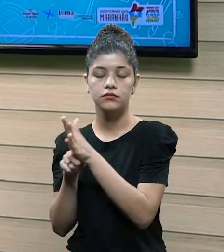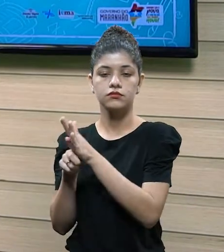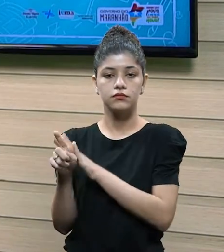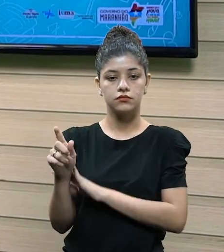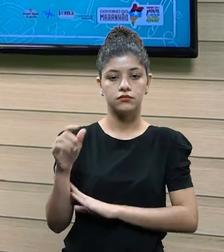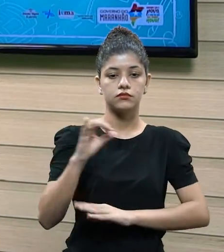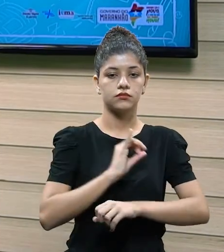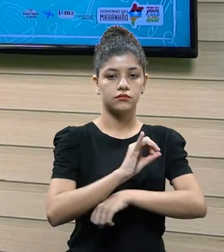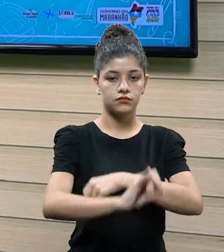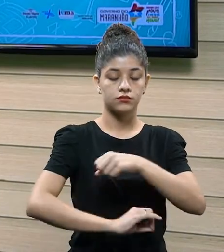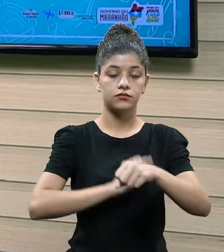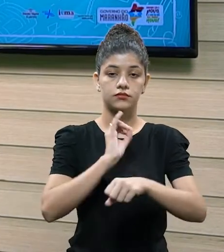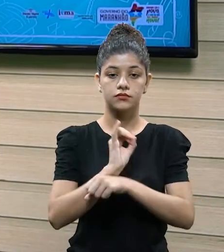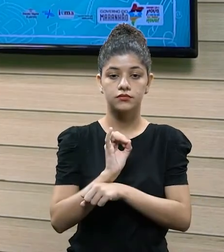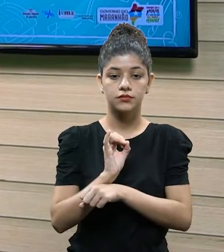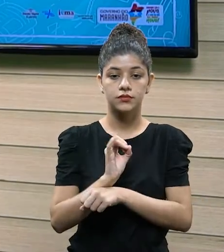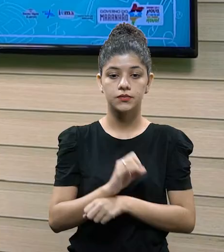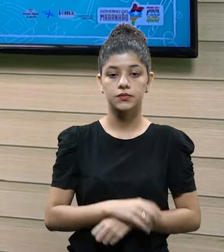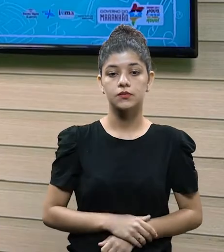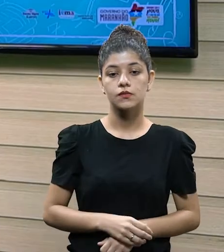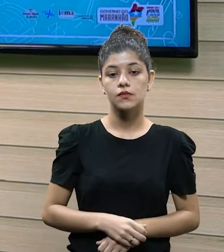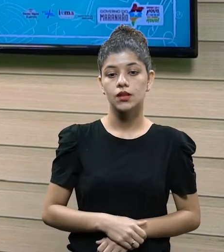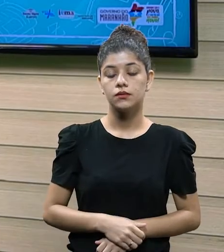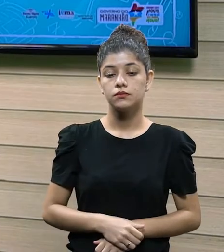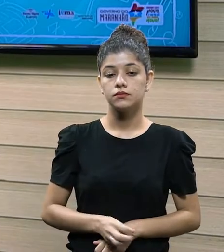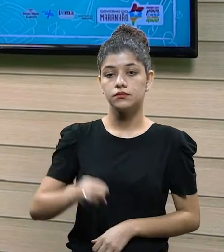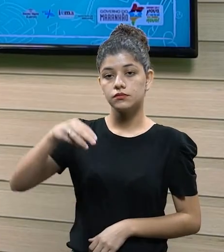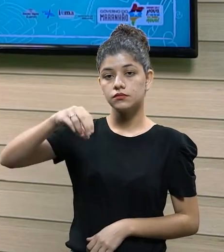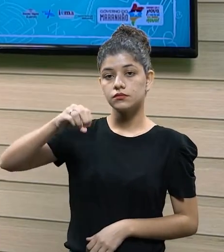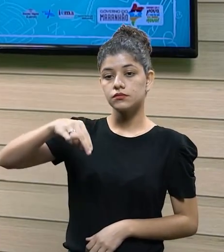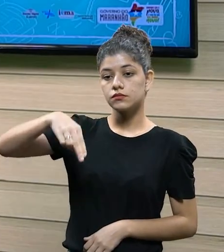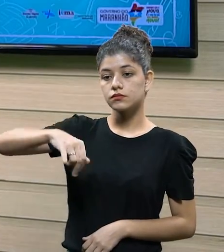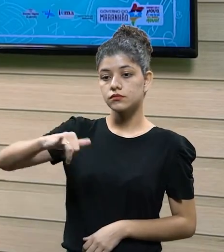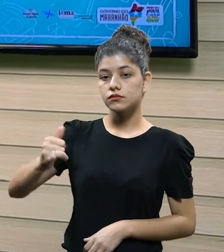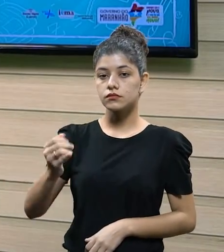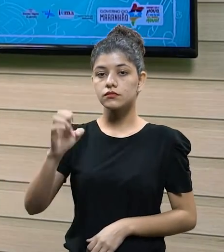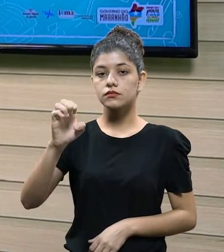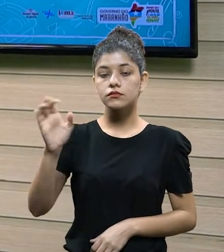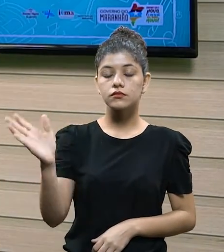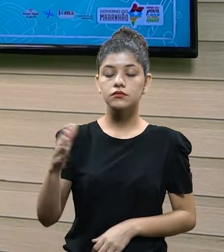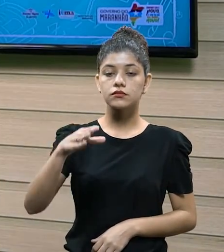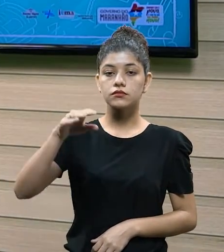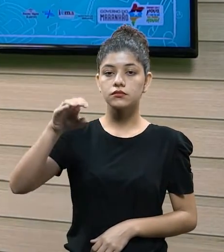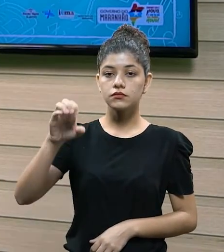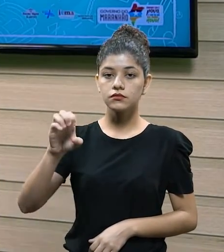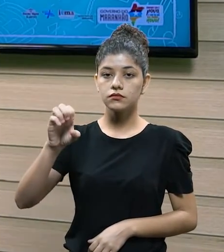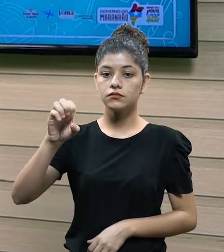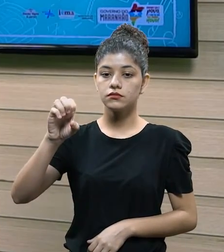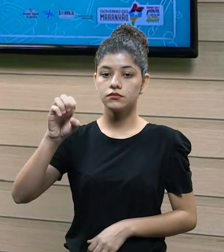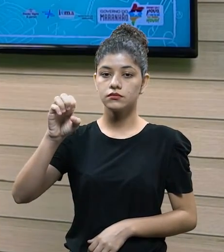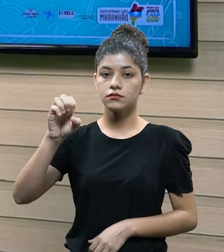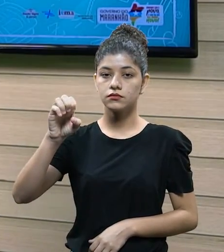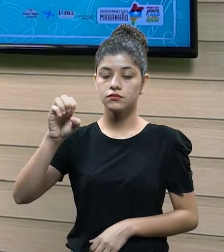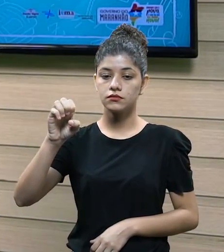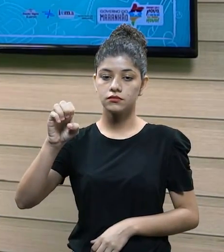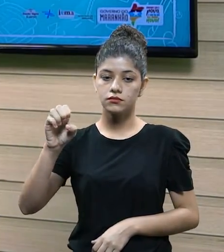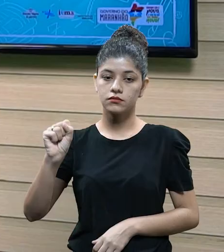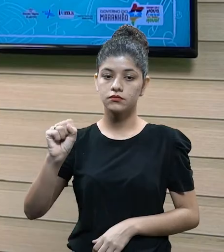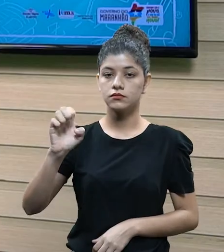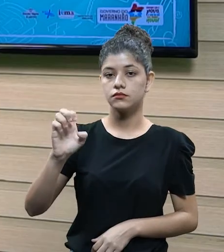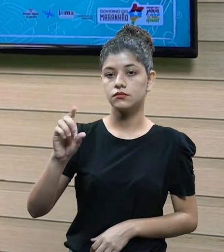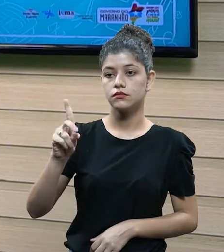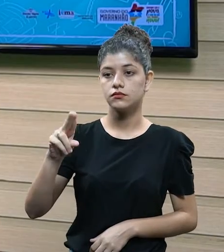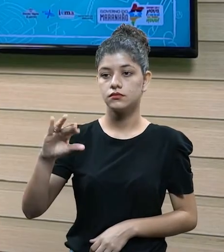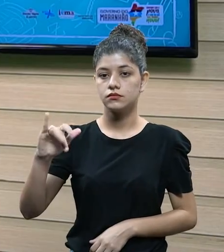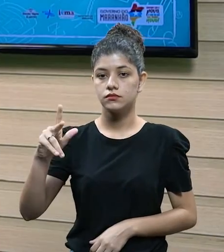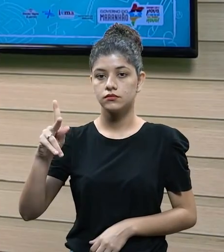Na internet ele está com acesso livre. O Monge o Executivo. E aí vocês vão ver como o líder ele inspira os liderados. Né? Então